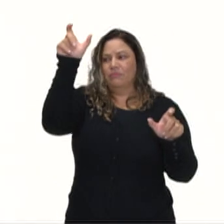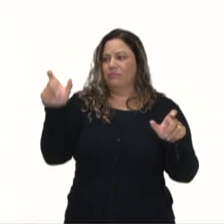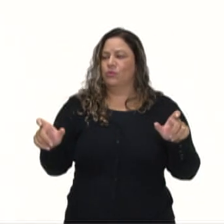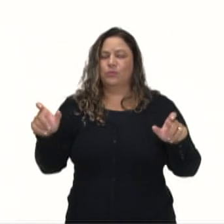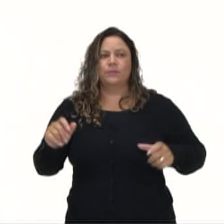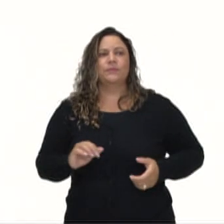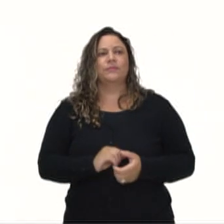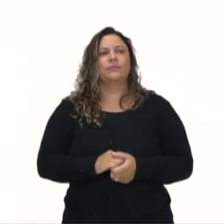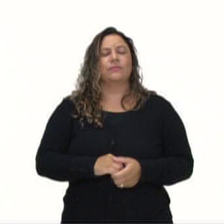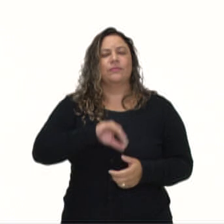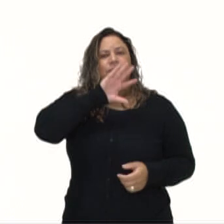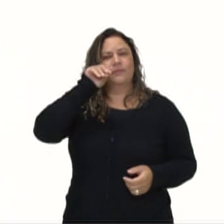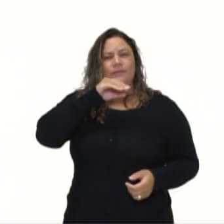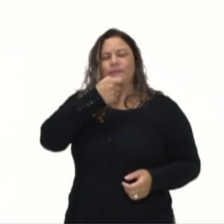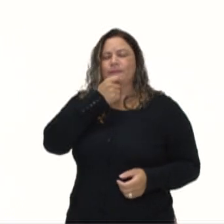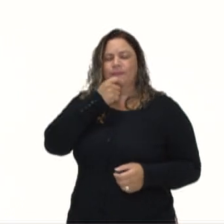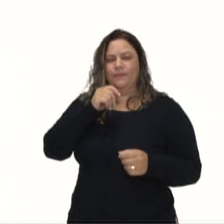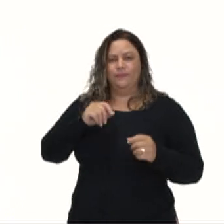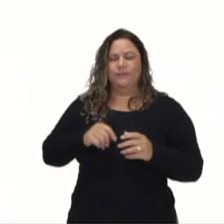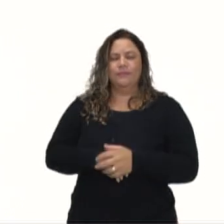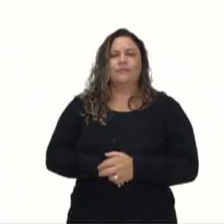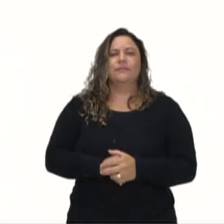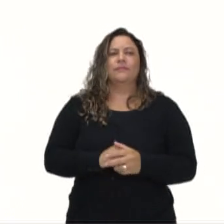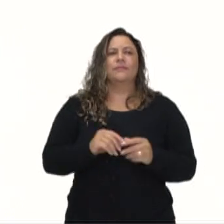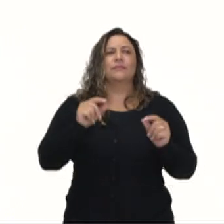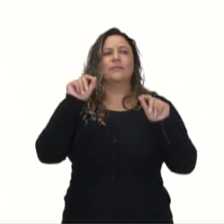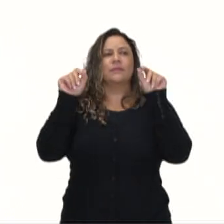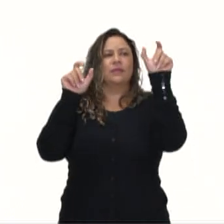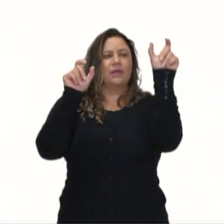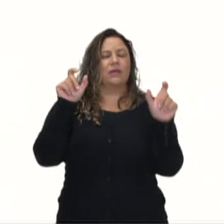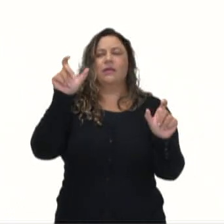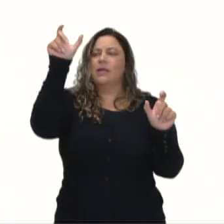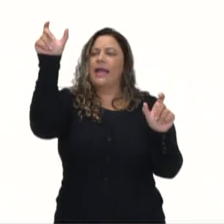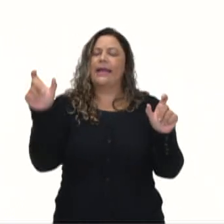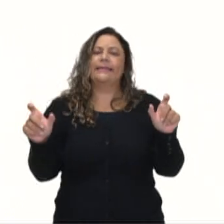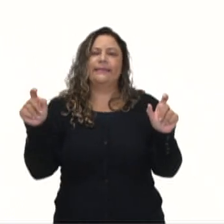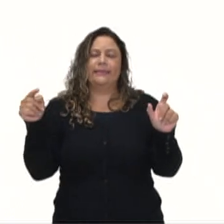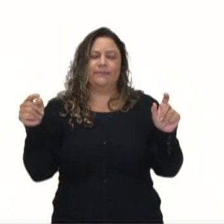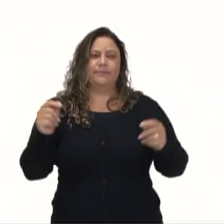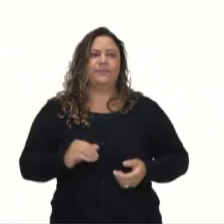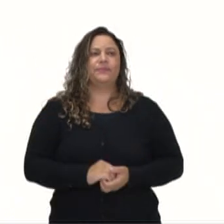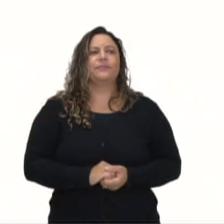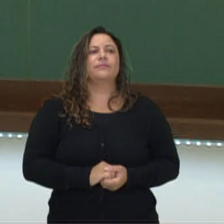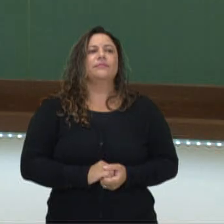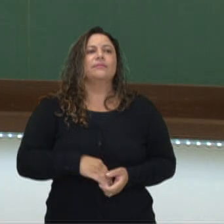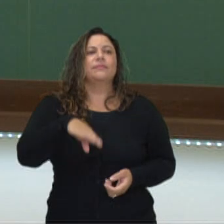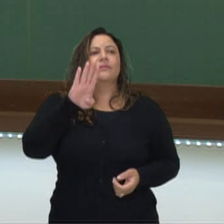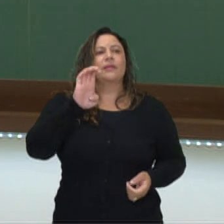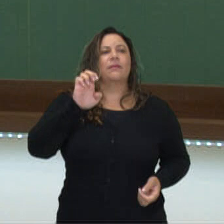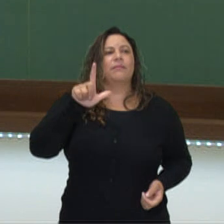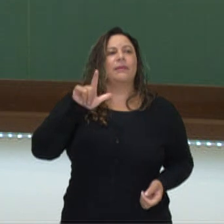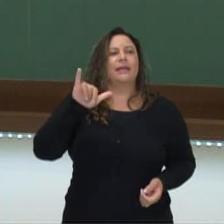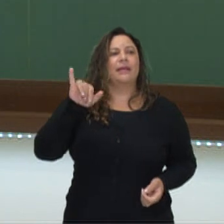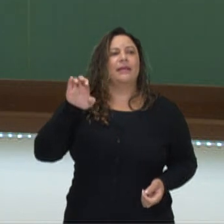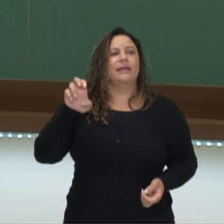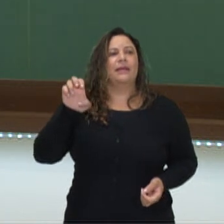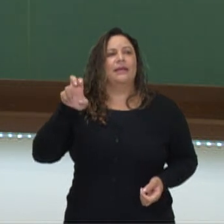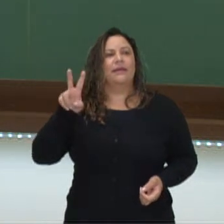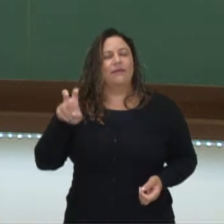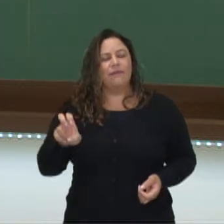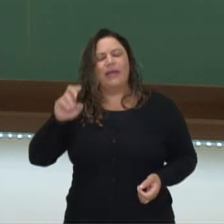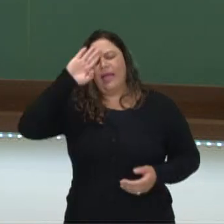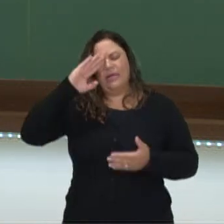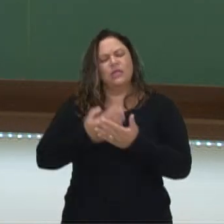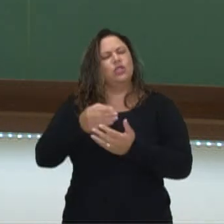mim. Believe it or not, I think, well. Believe it or not quer dizer acredite você ou não,